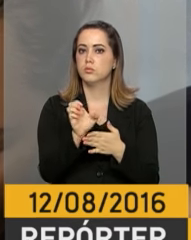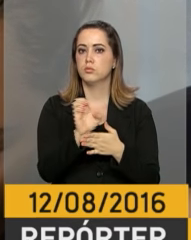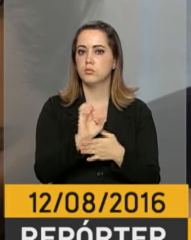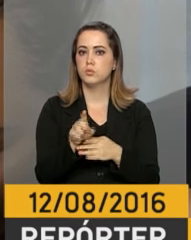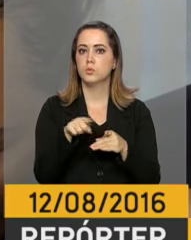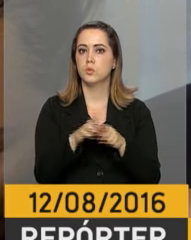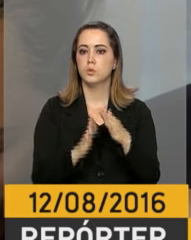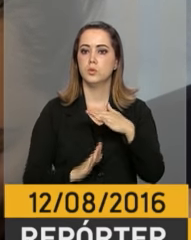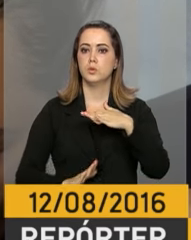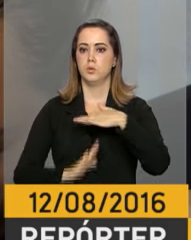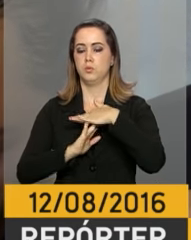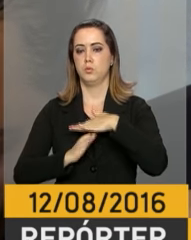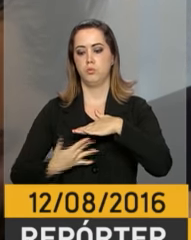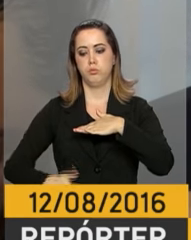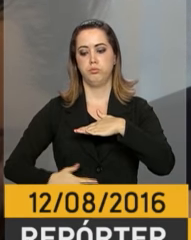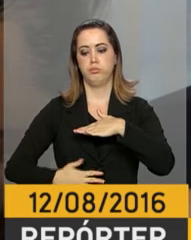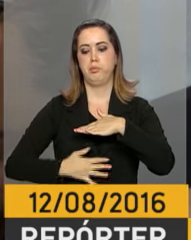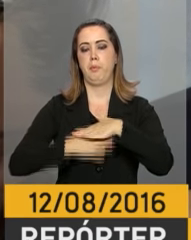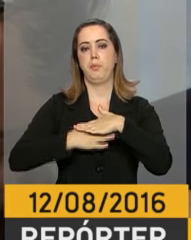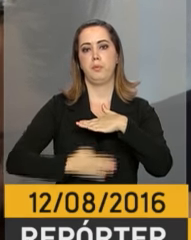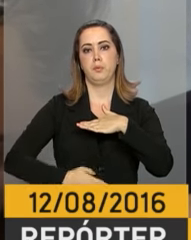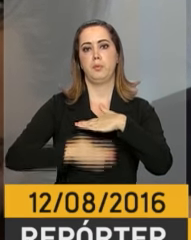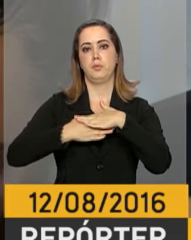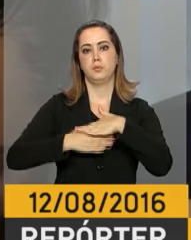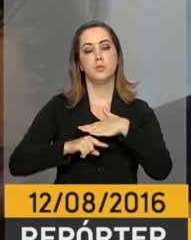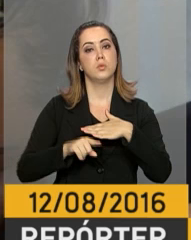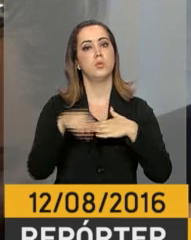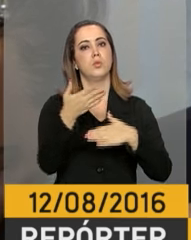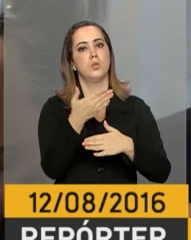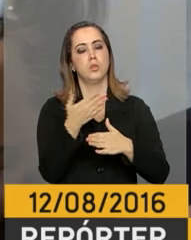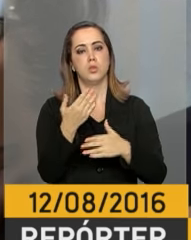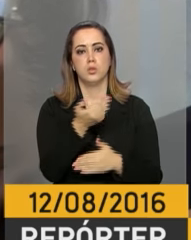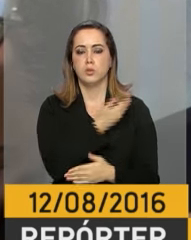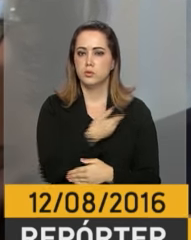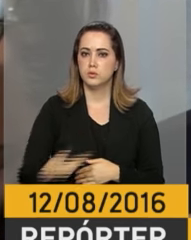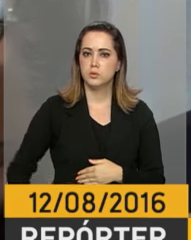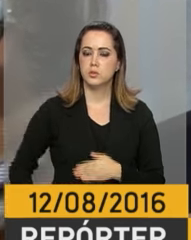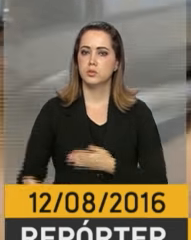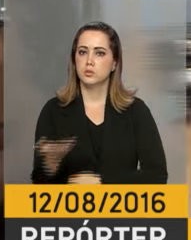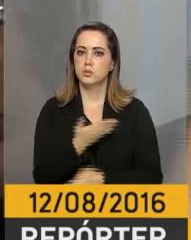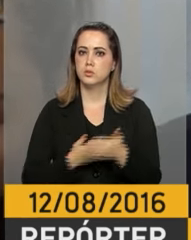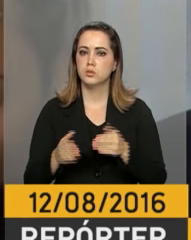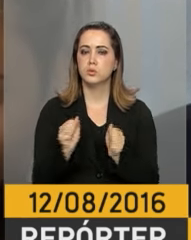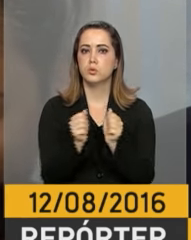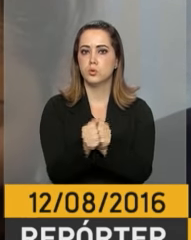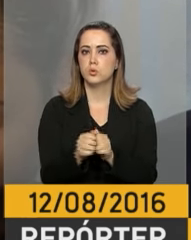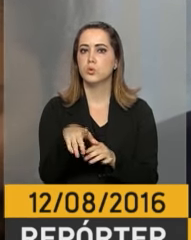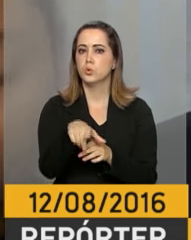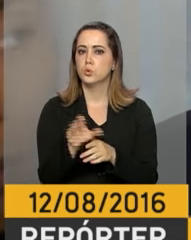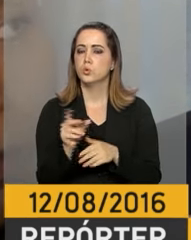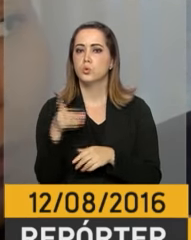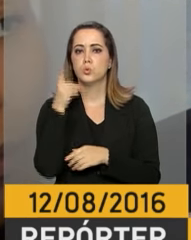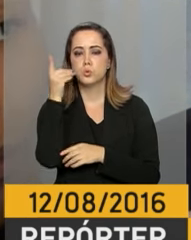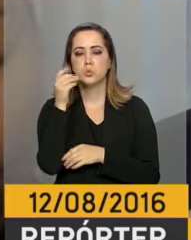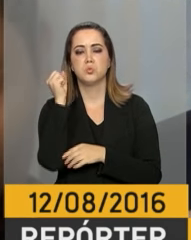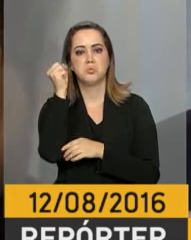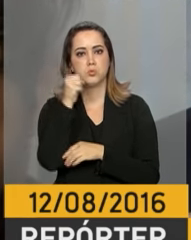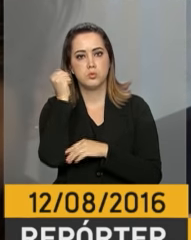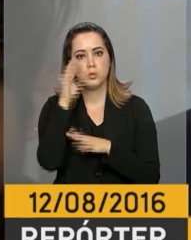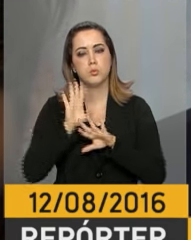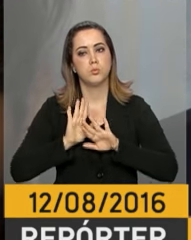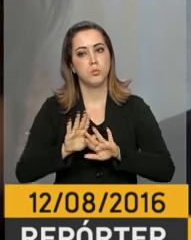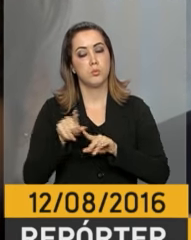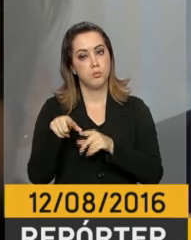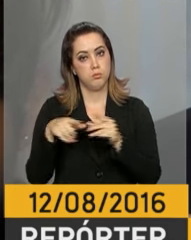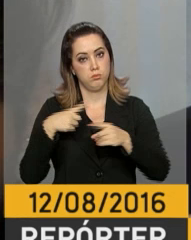de atingir o teto. Mas isso é uma questão entre os governadores, em última análise, e as suas bancadas da representação legislativa. O importante